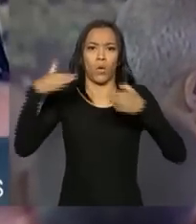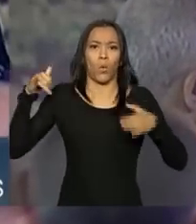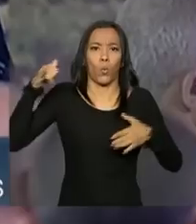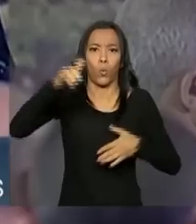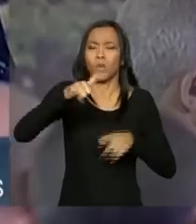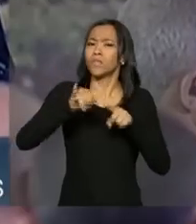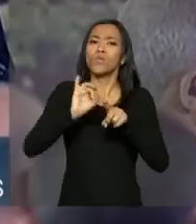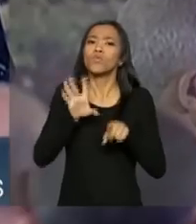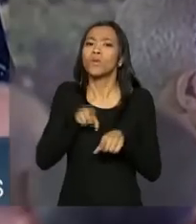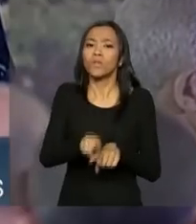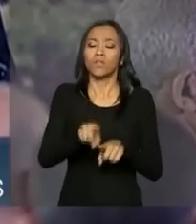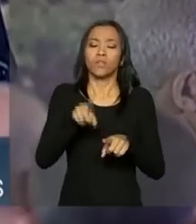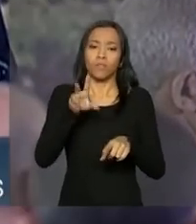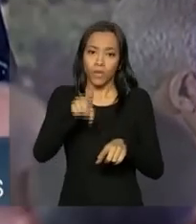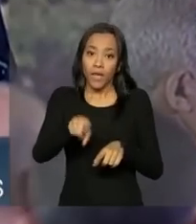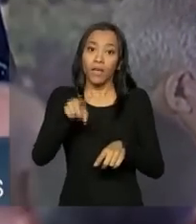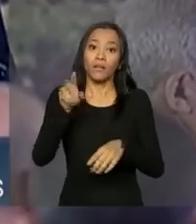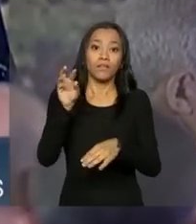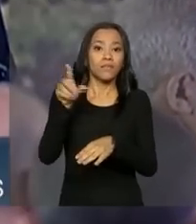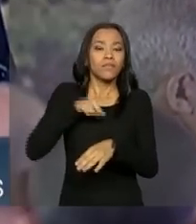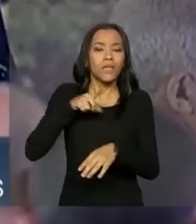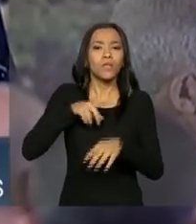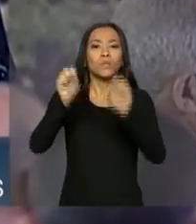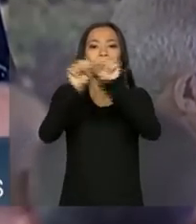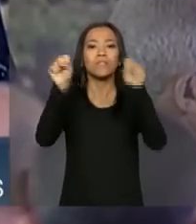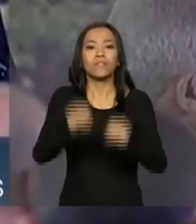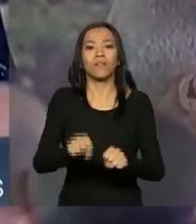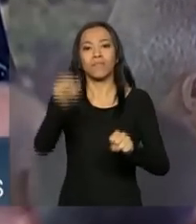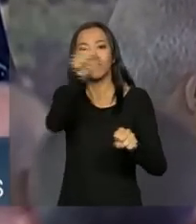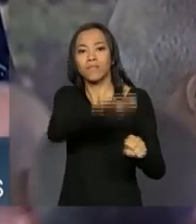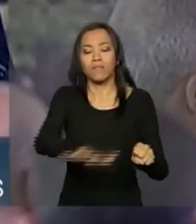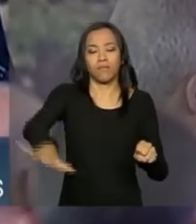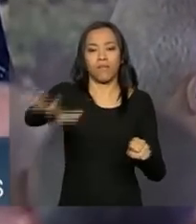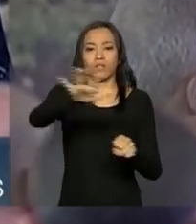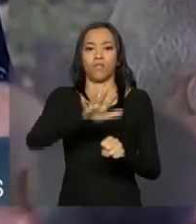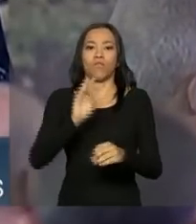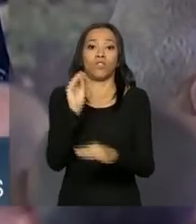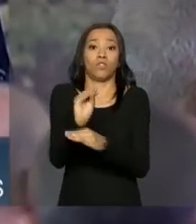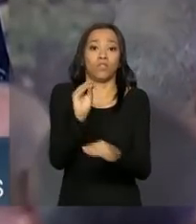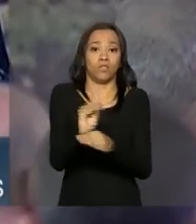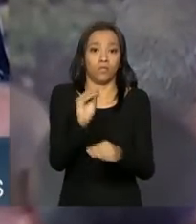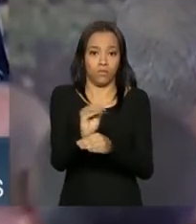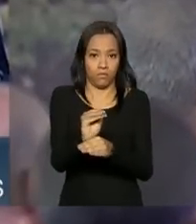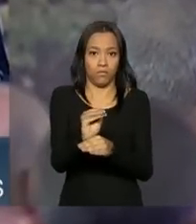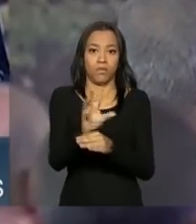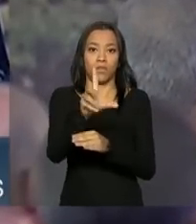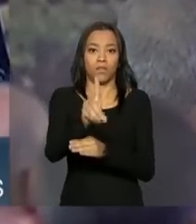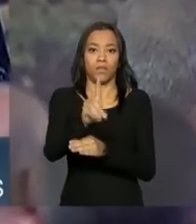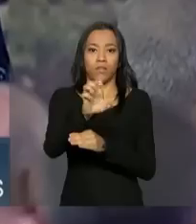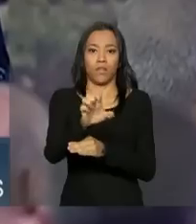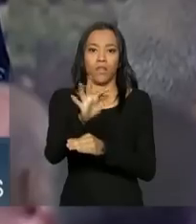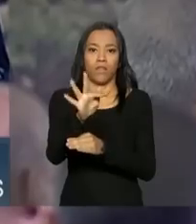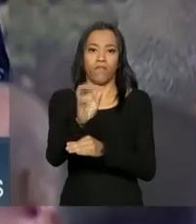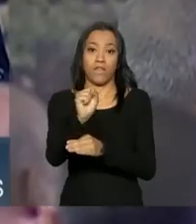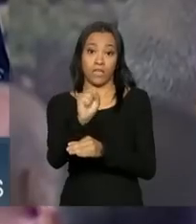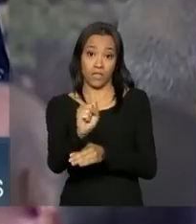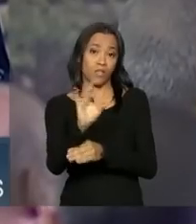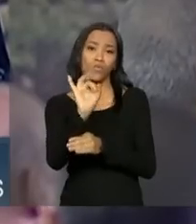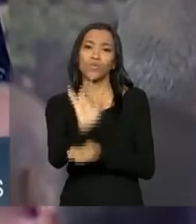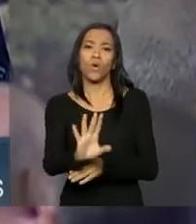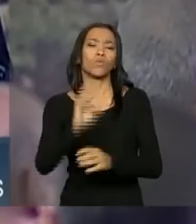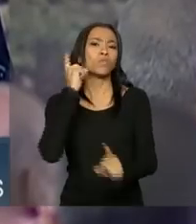Sistema Nacional de Defesa Civil. Não só também nos grandes